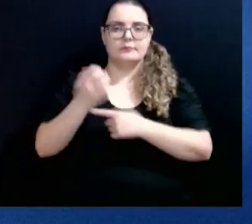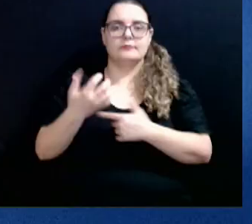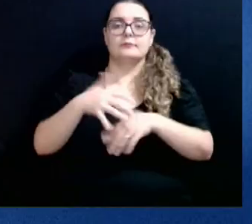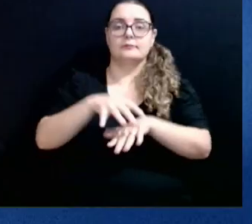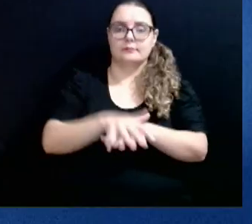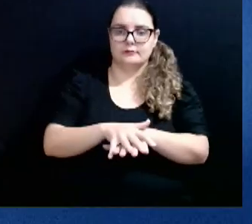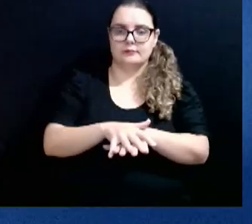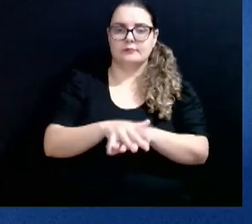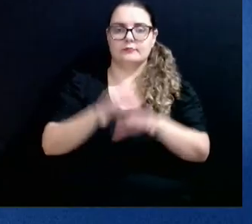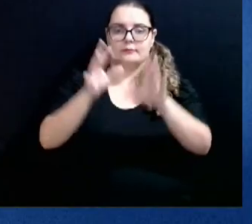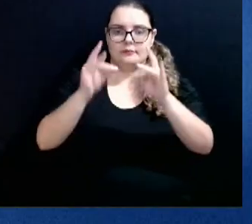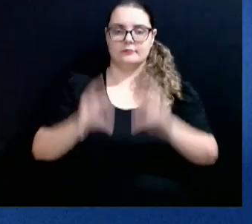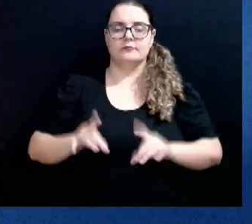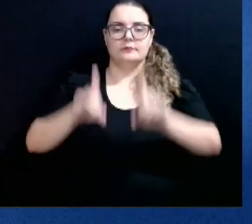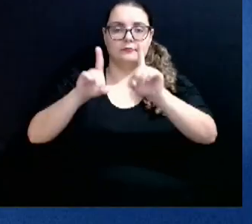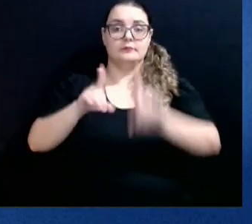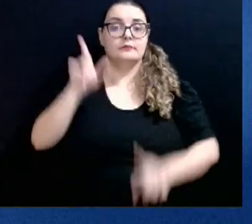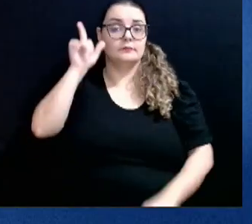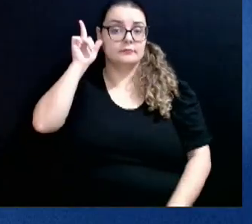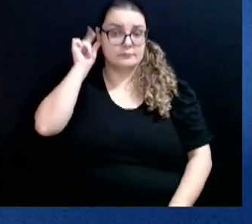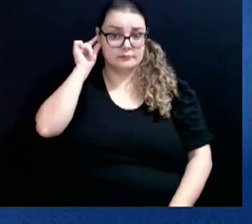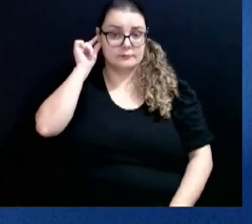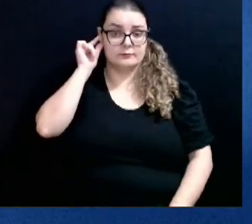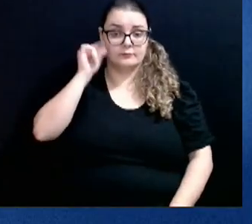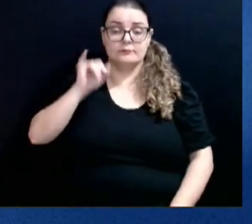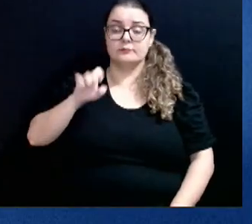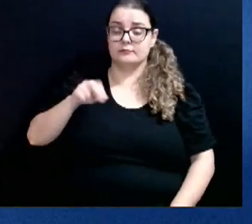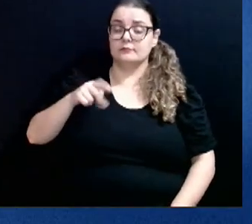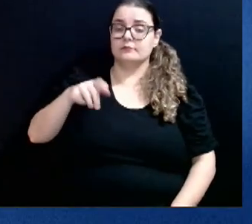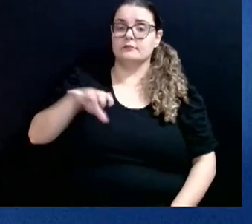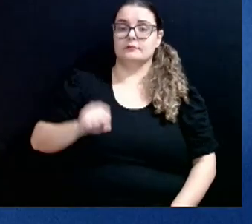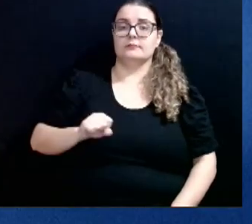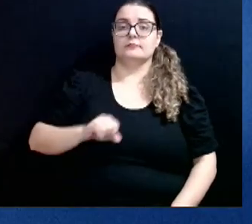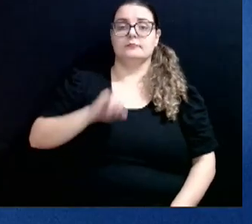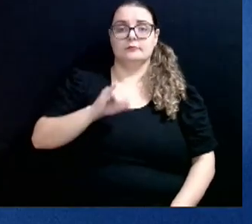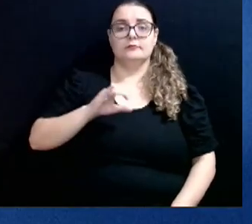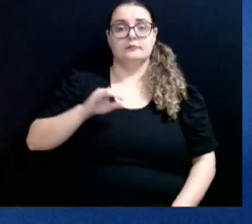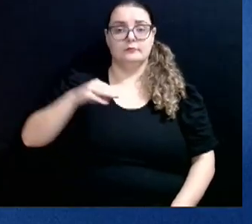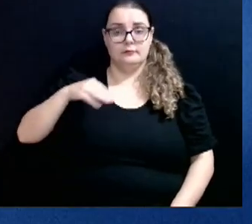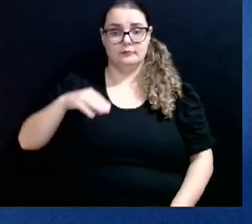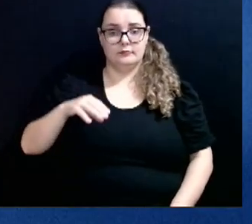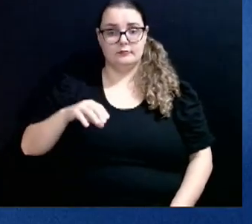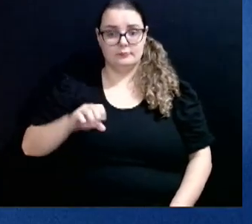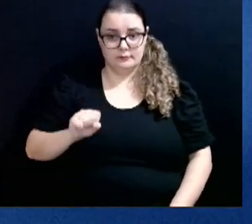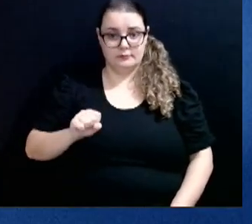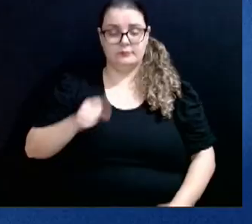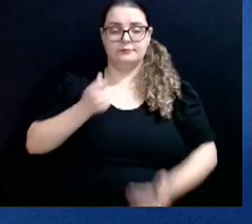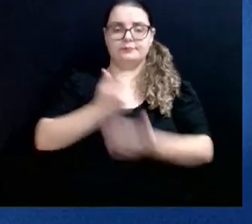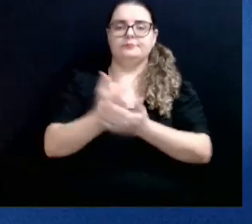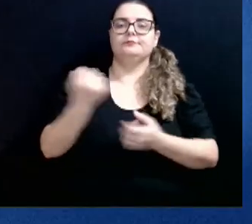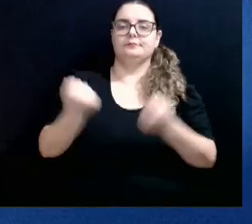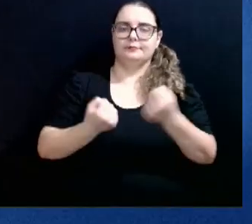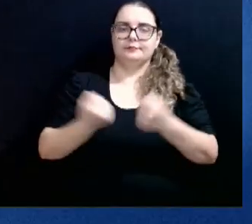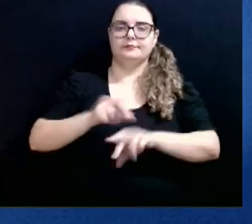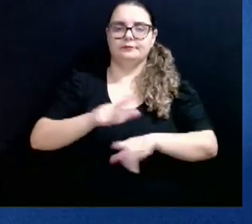deficiência auditiva na isenção de ICMS para a compra de veículos.